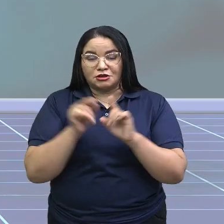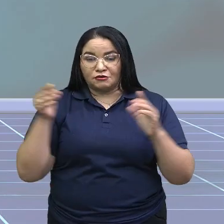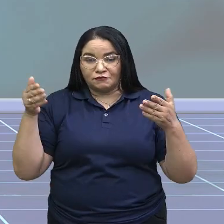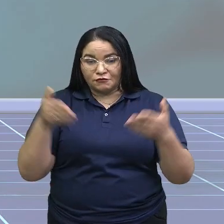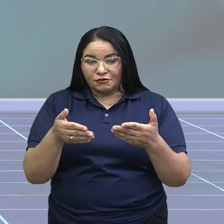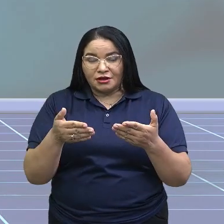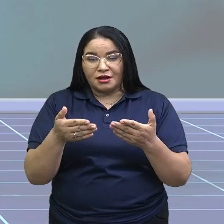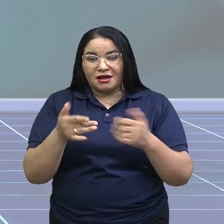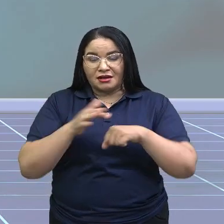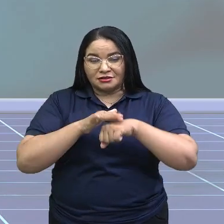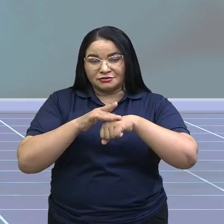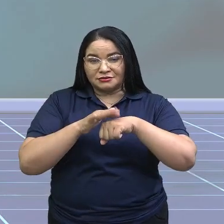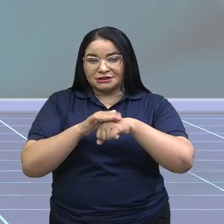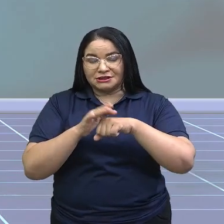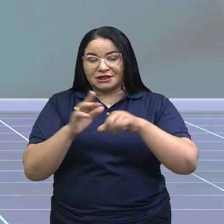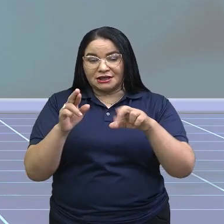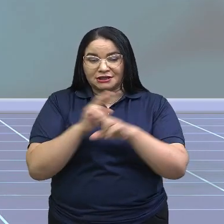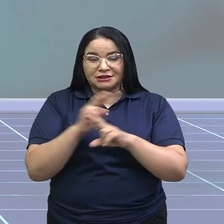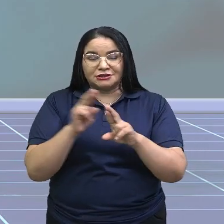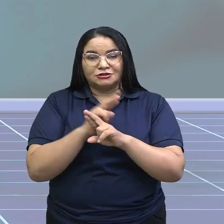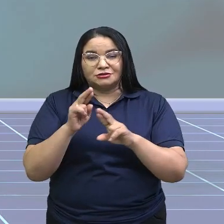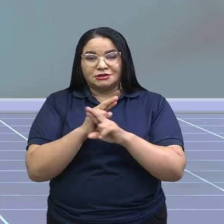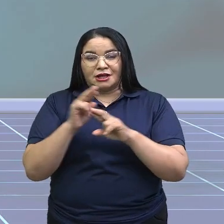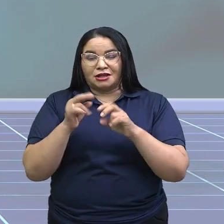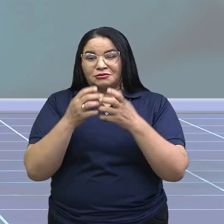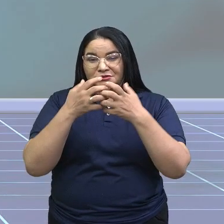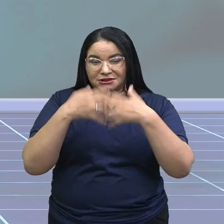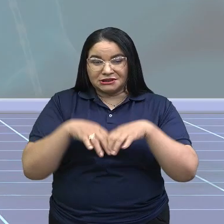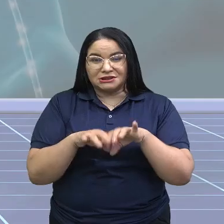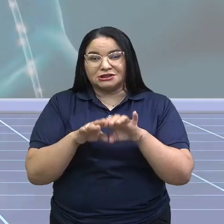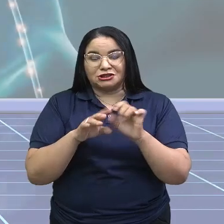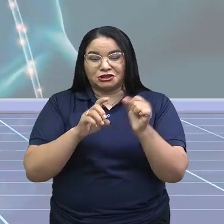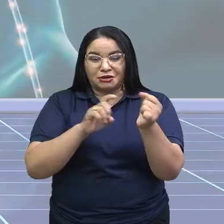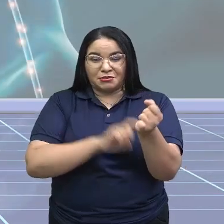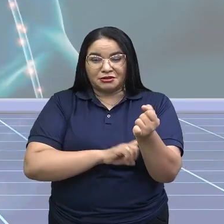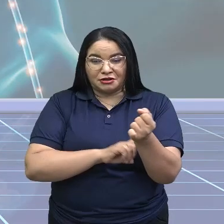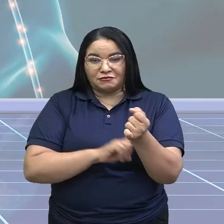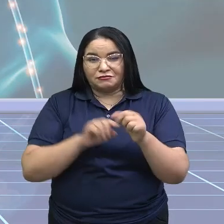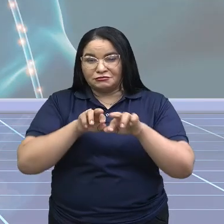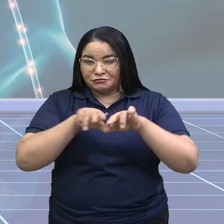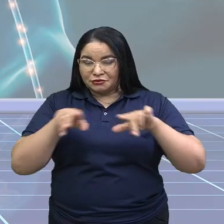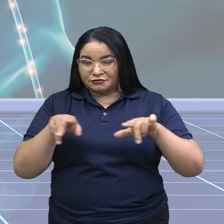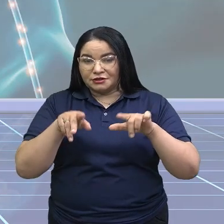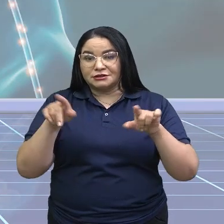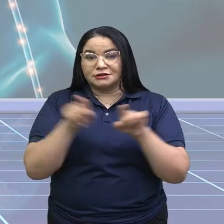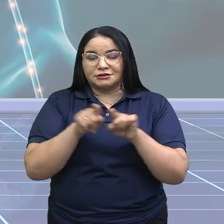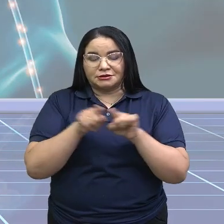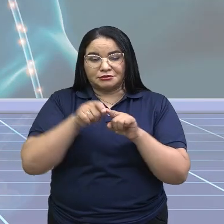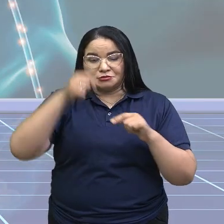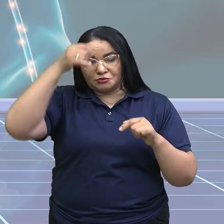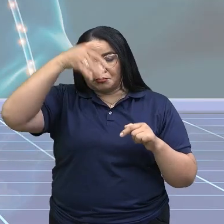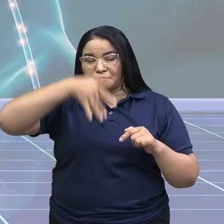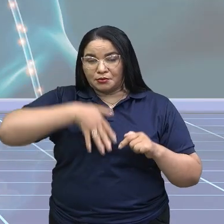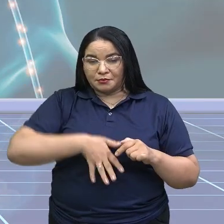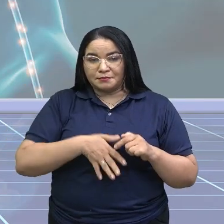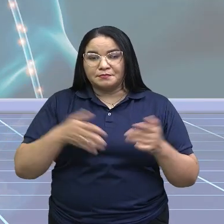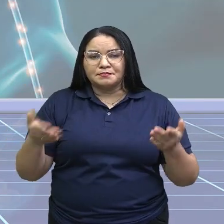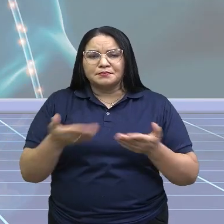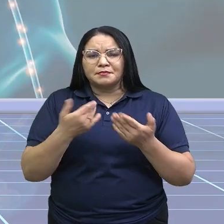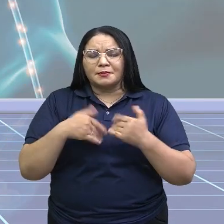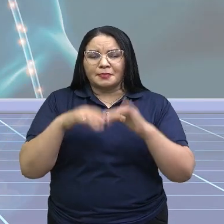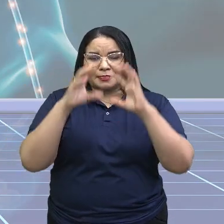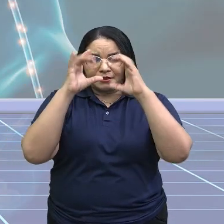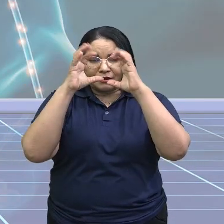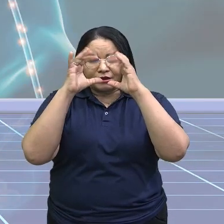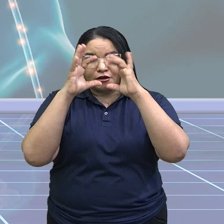doenças que estão relacionadas ao sistema nervoso, né? Vamos observar aqui que o funcionamento do cérebro se dá por